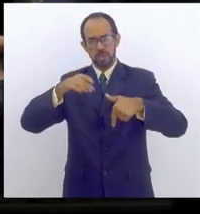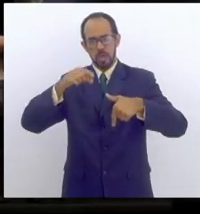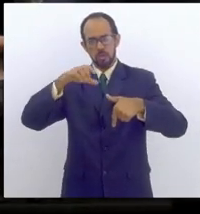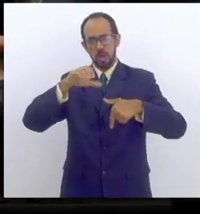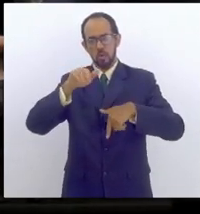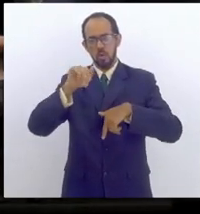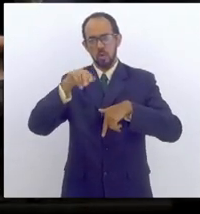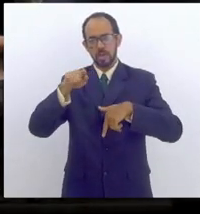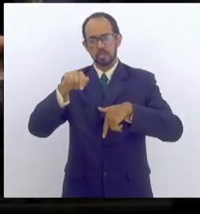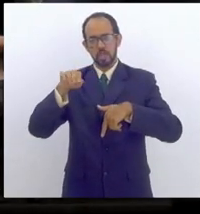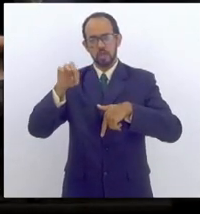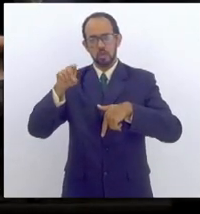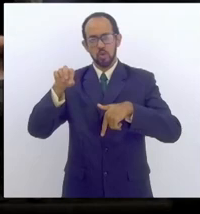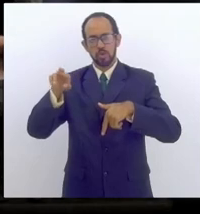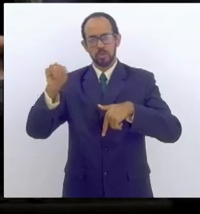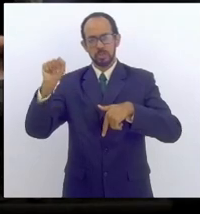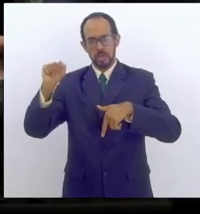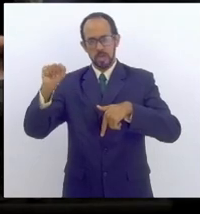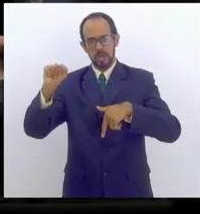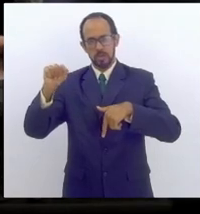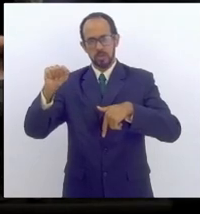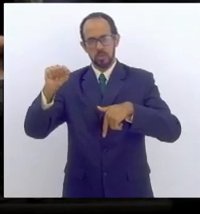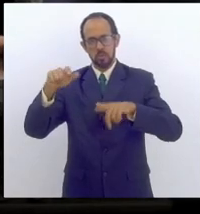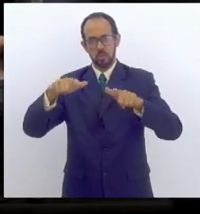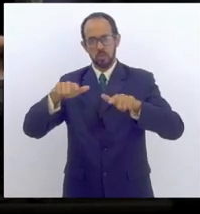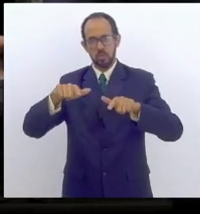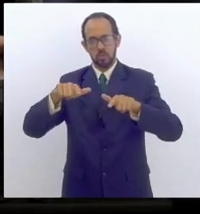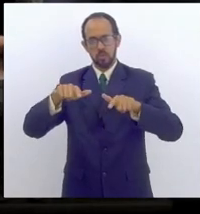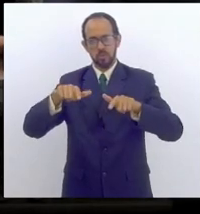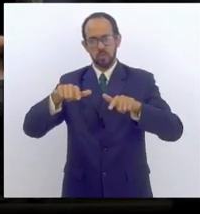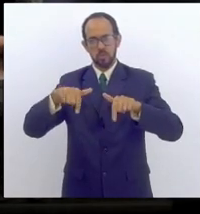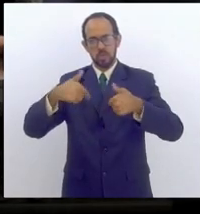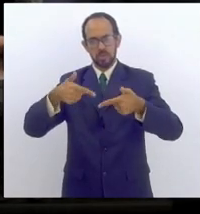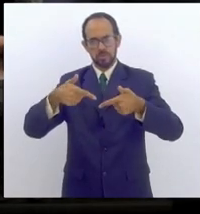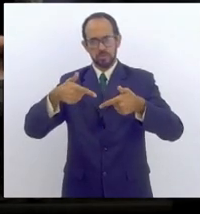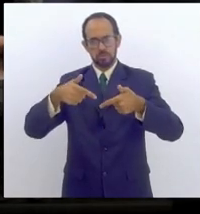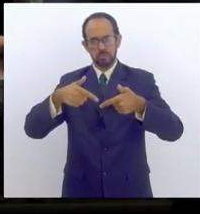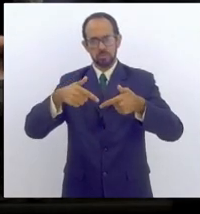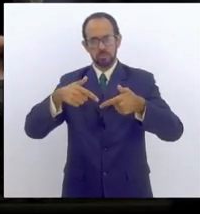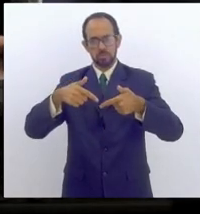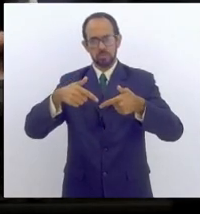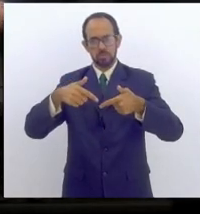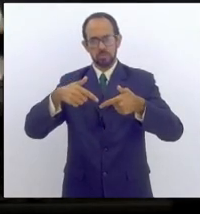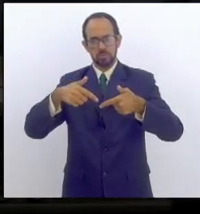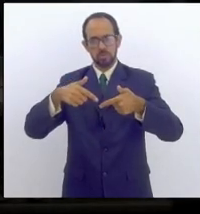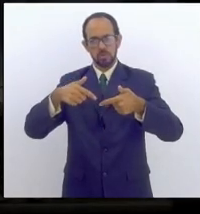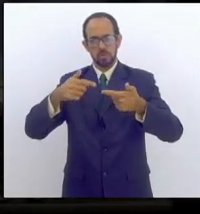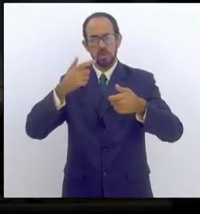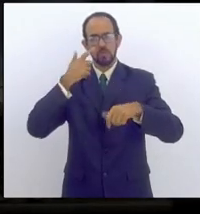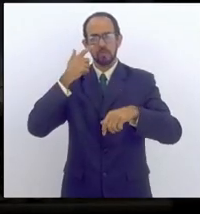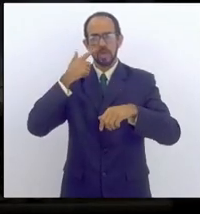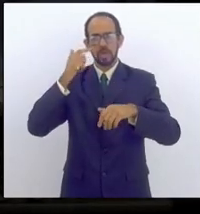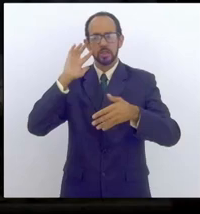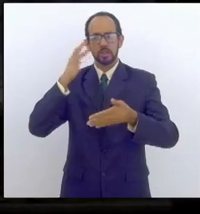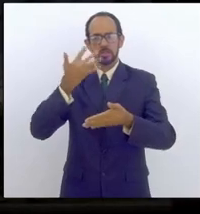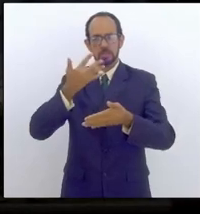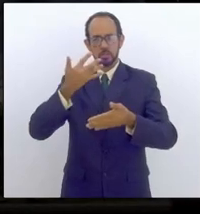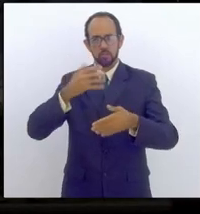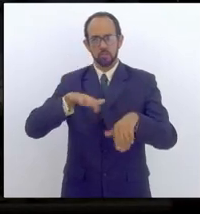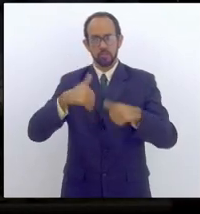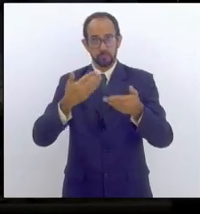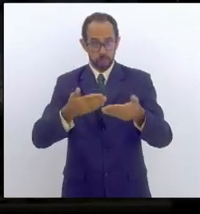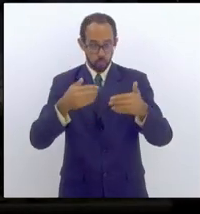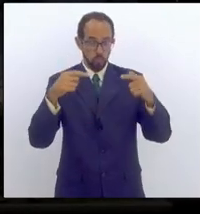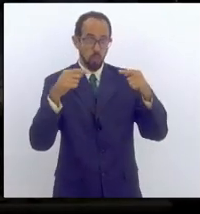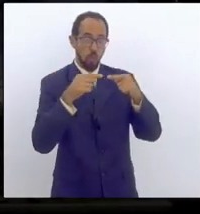corregedoria com efeito... Ah, não, isso aí são os considerandos. Quero ver a decisão. Nesses